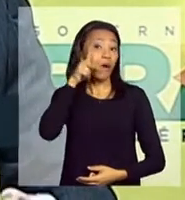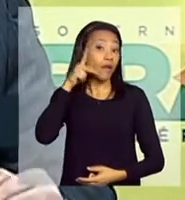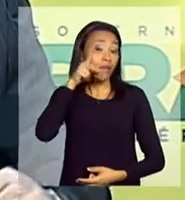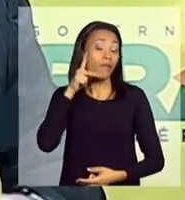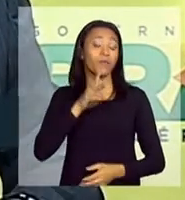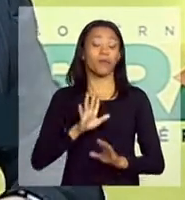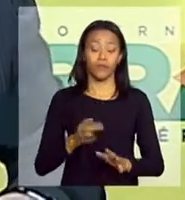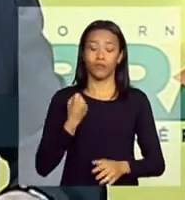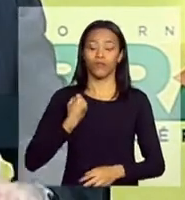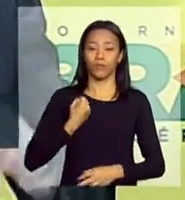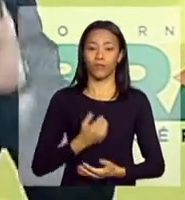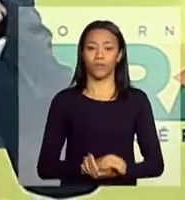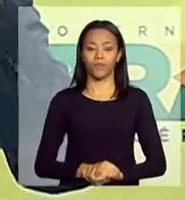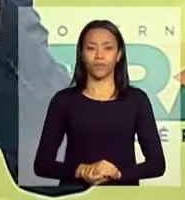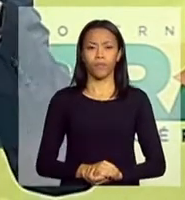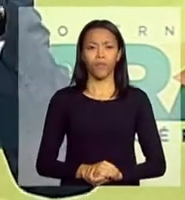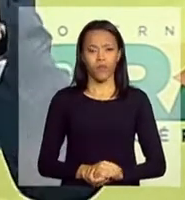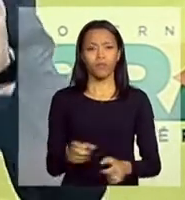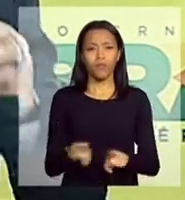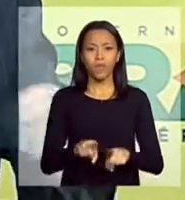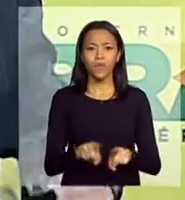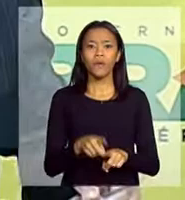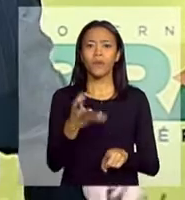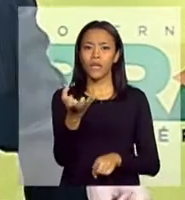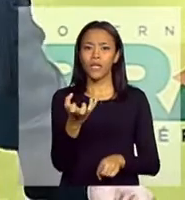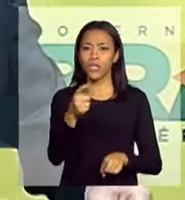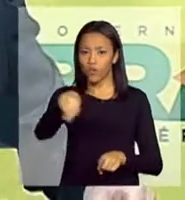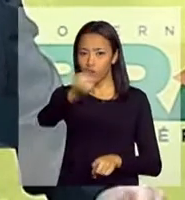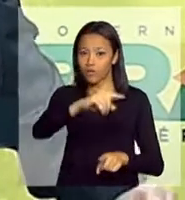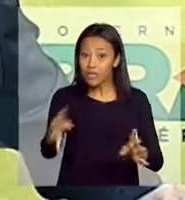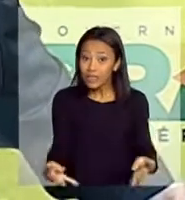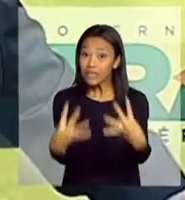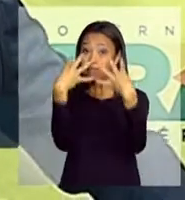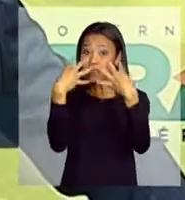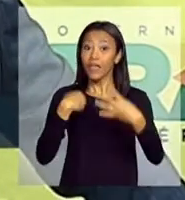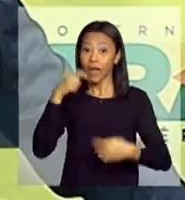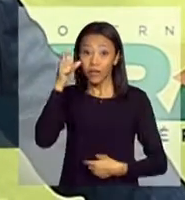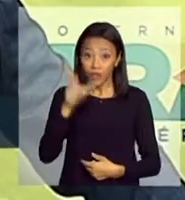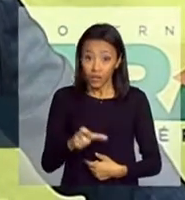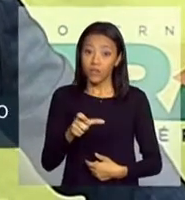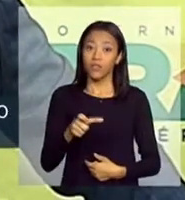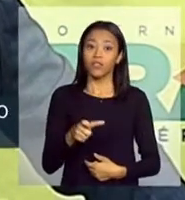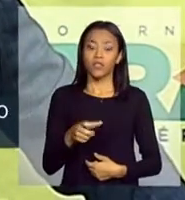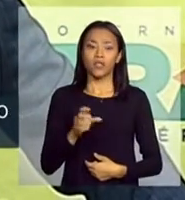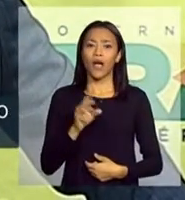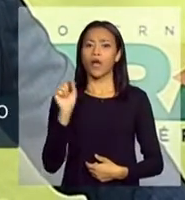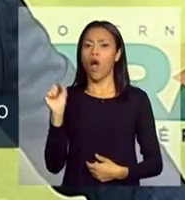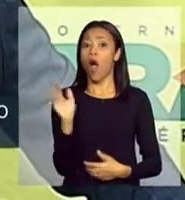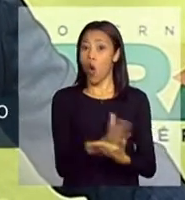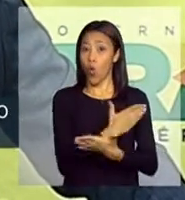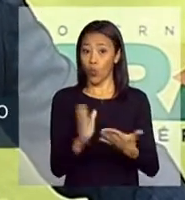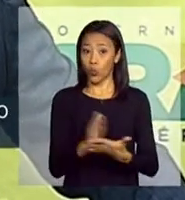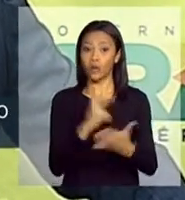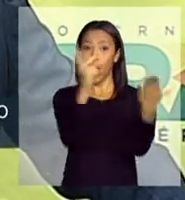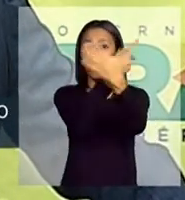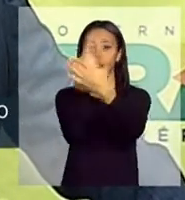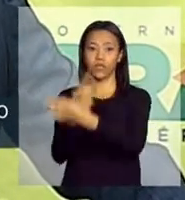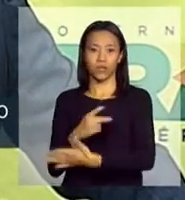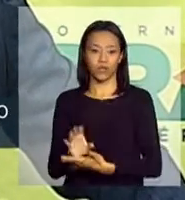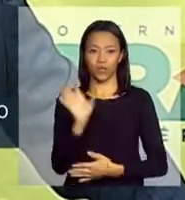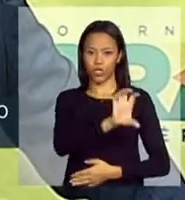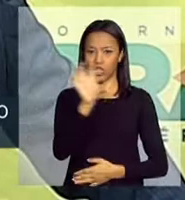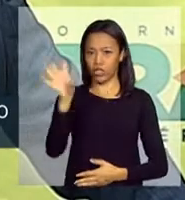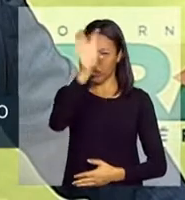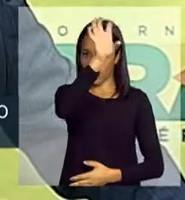tá E aí eu queria também chamar atenção de uma coisa muito interessante acontecer alguns estados Pois é alguns